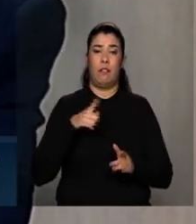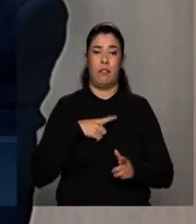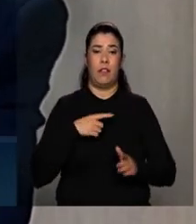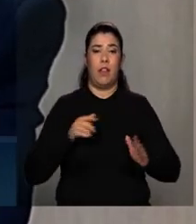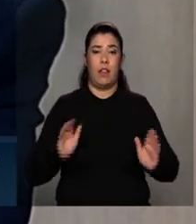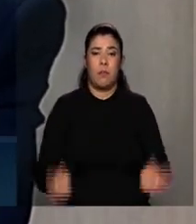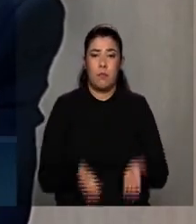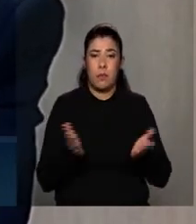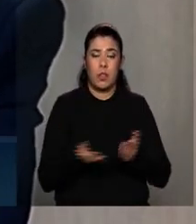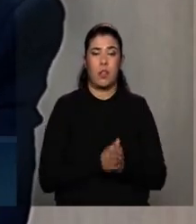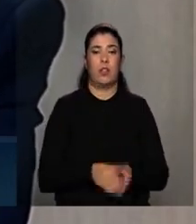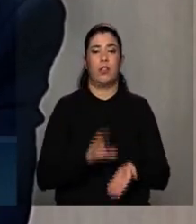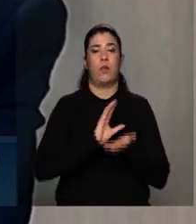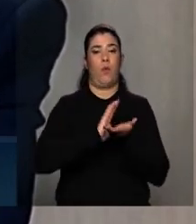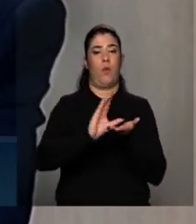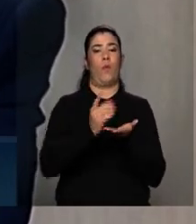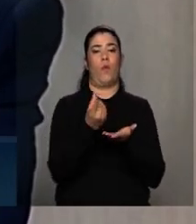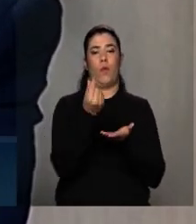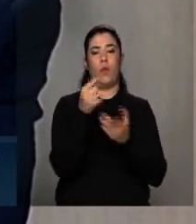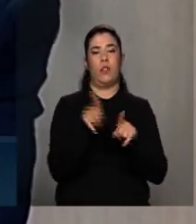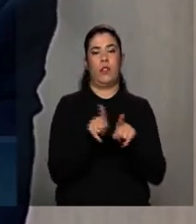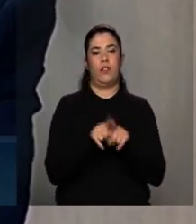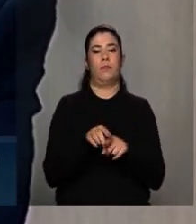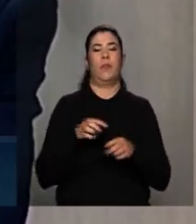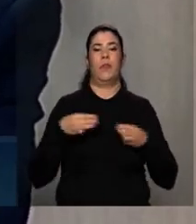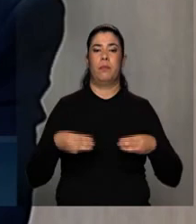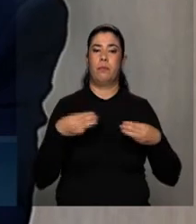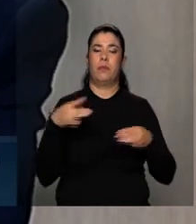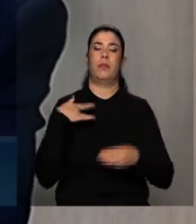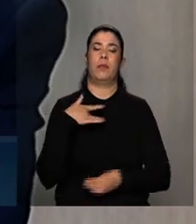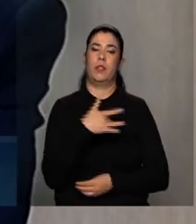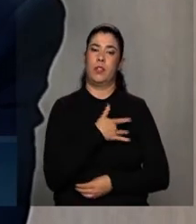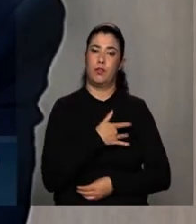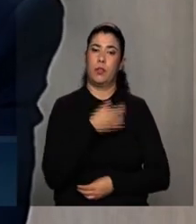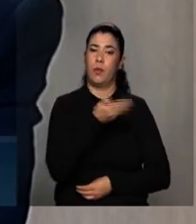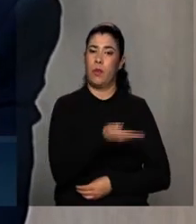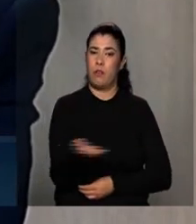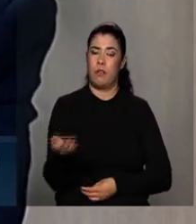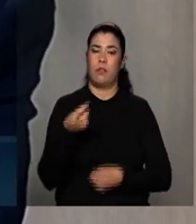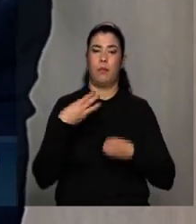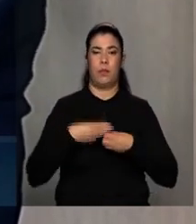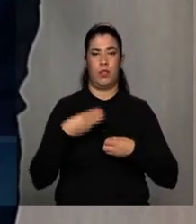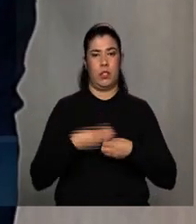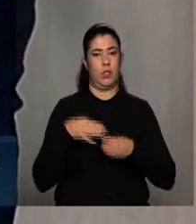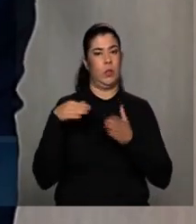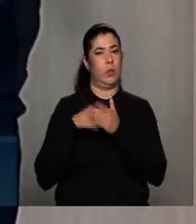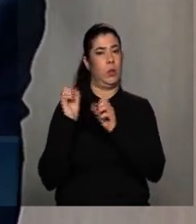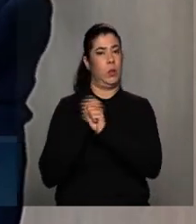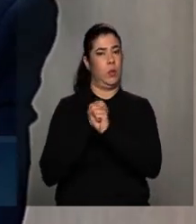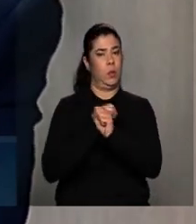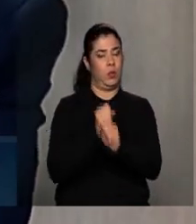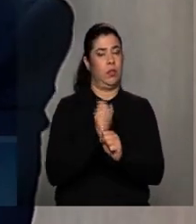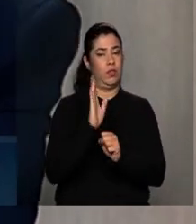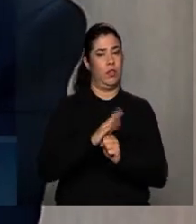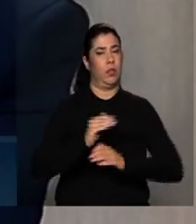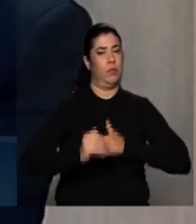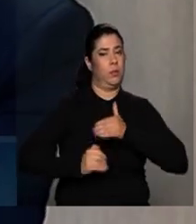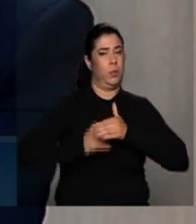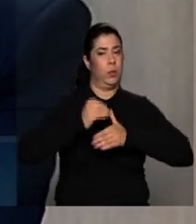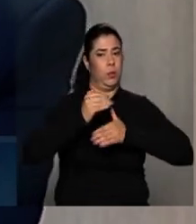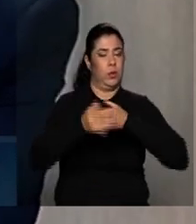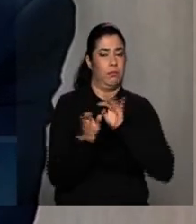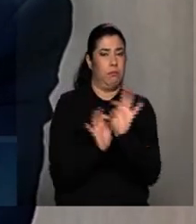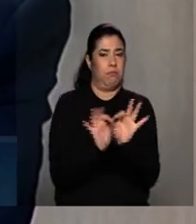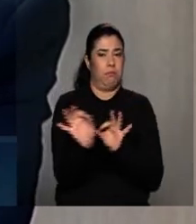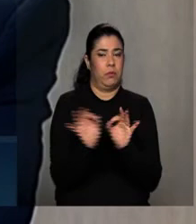tanto de cofinanciamento quanto de apoio técnico do Ministério da Saúde, o que vale dizer que aqueles municípios que nos últimos anos eles vieram estruturando,